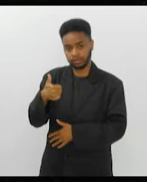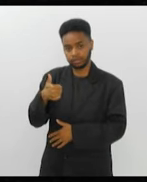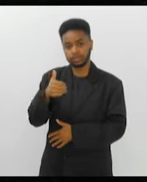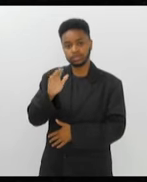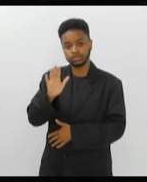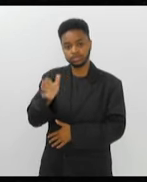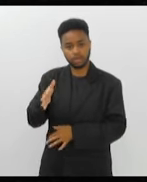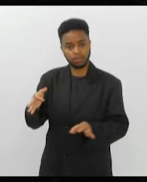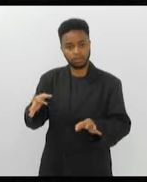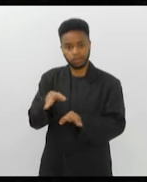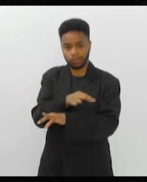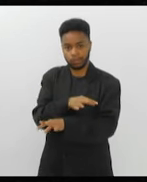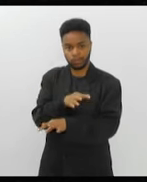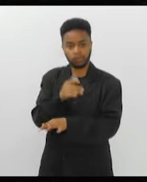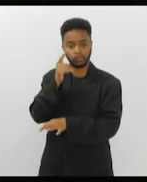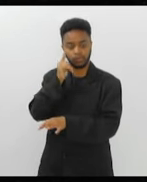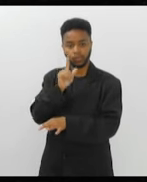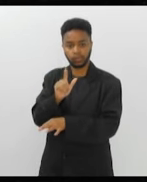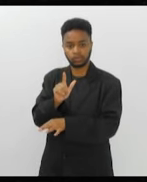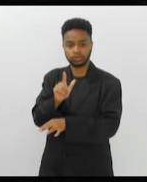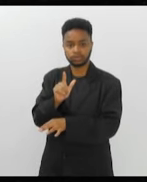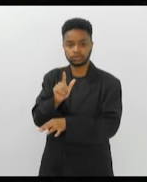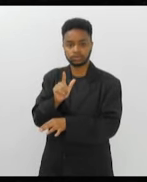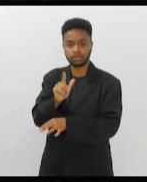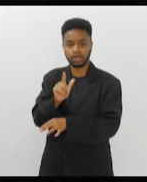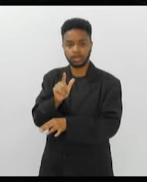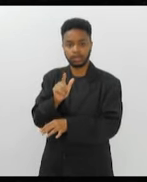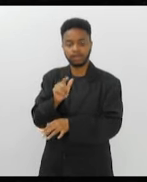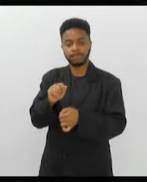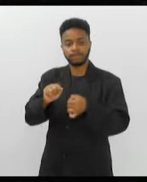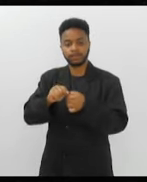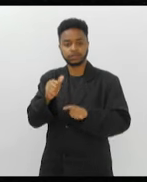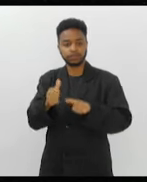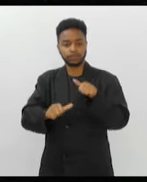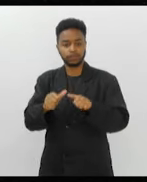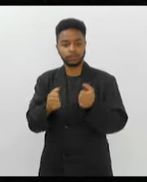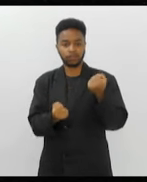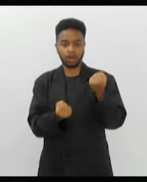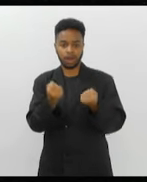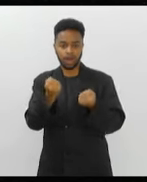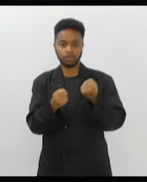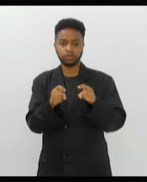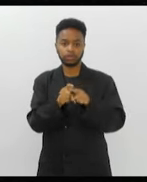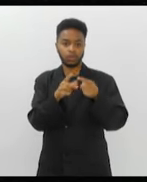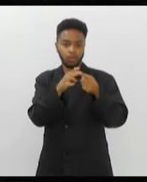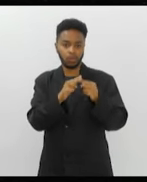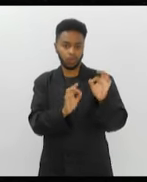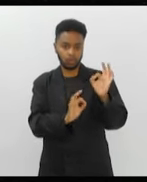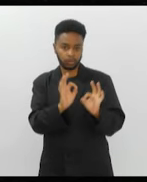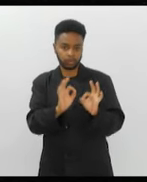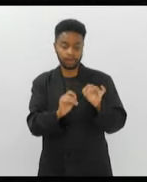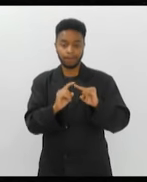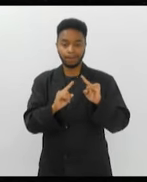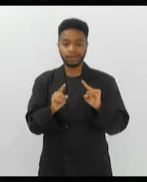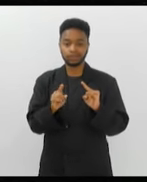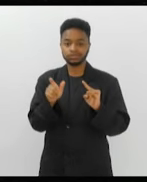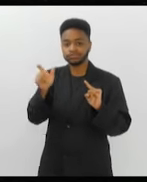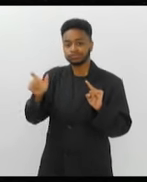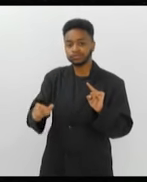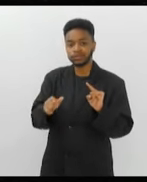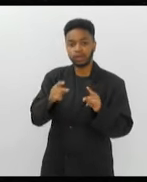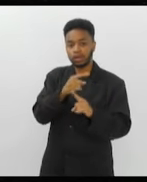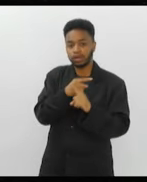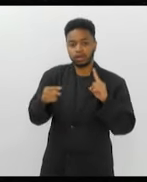estaria apto a fazer a vistoria do seu veículo, botar ele em dia. E ele vetou, o